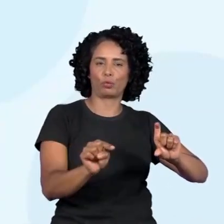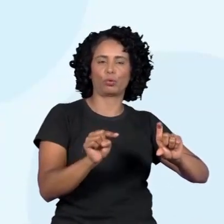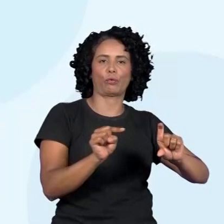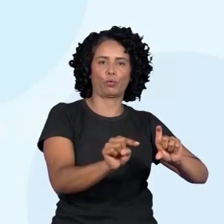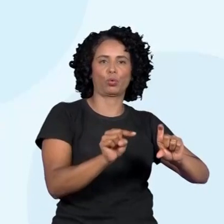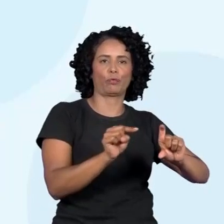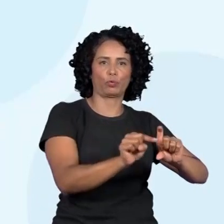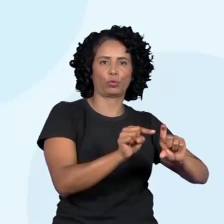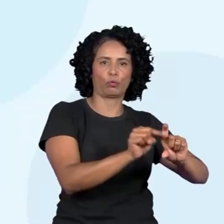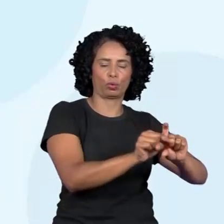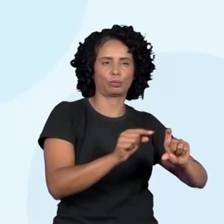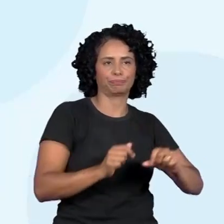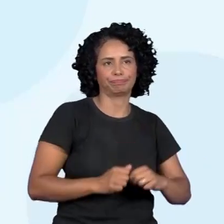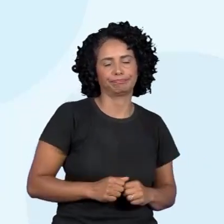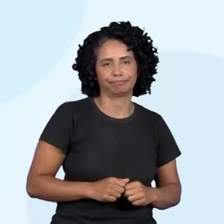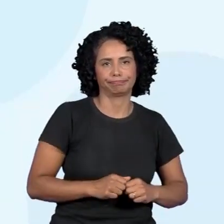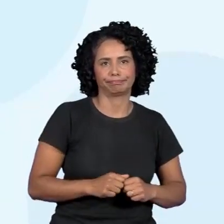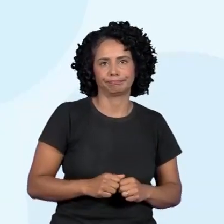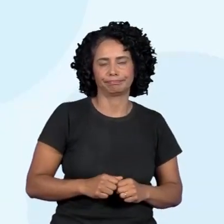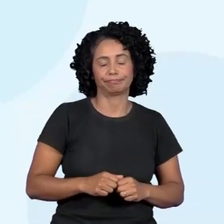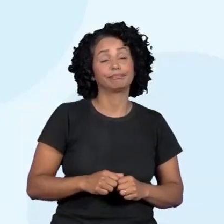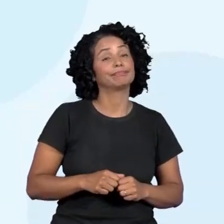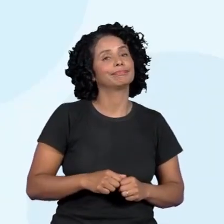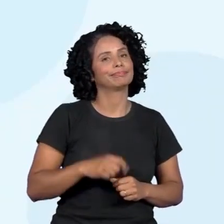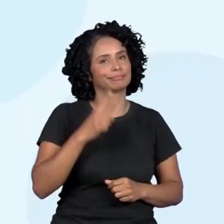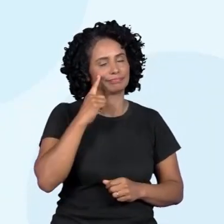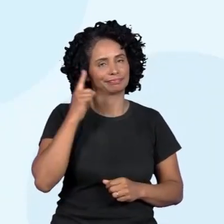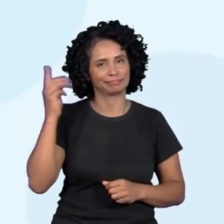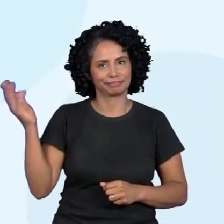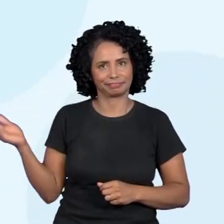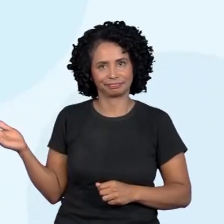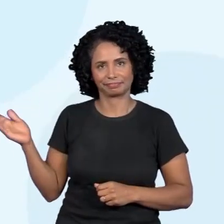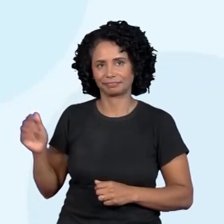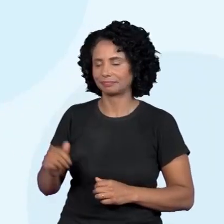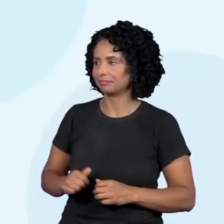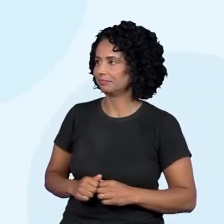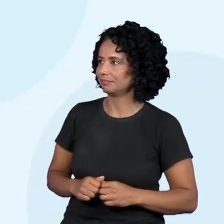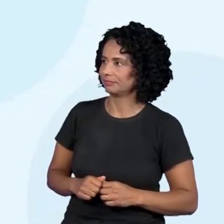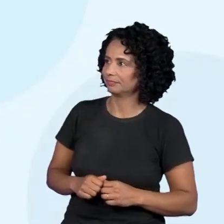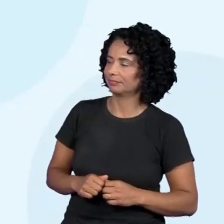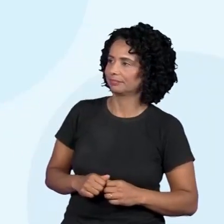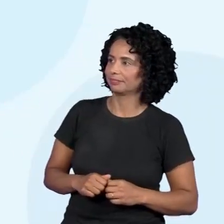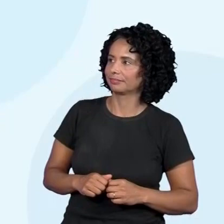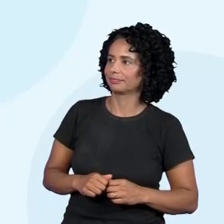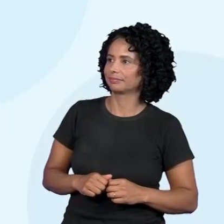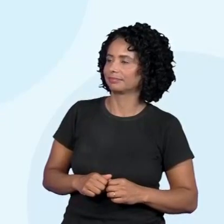que os espaços aí, as divisões, são onde a gente vai pôr o furo do cinto.